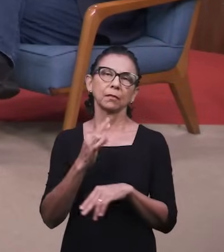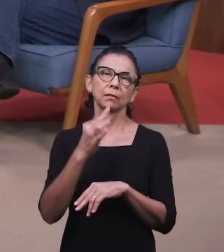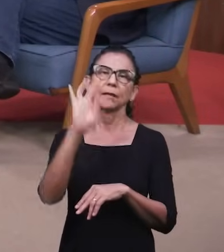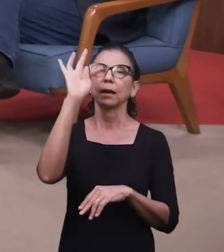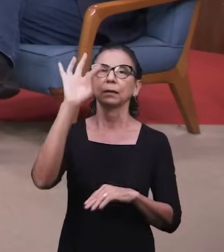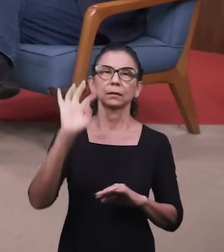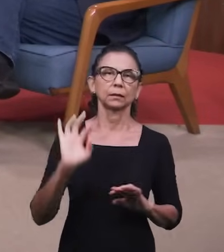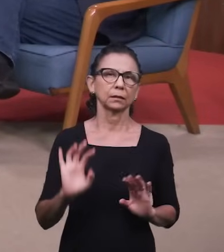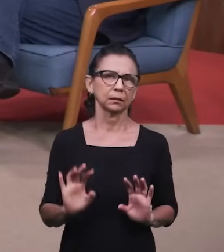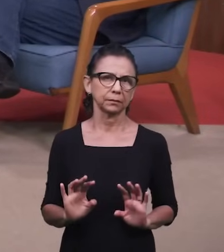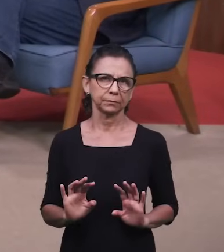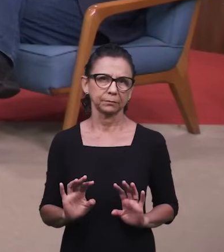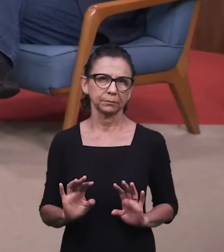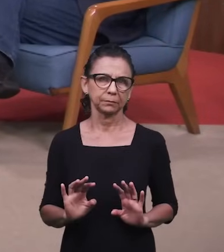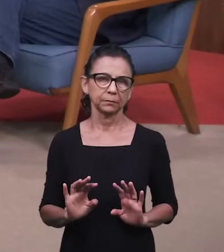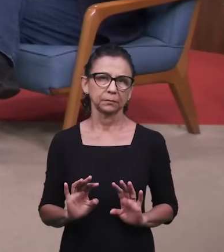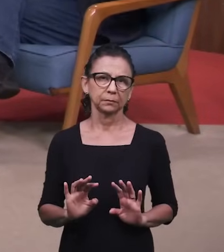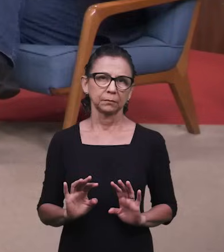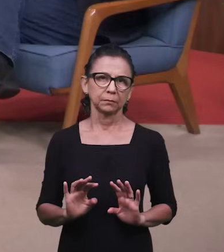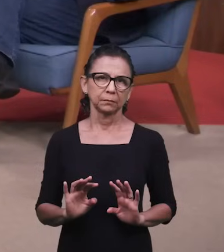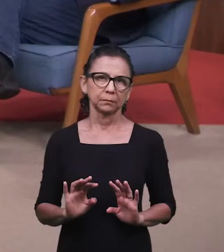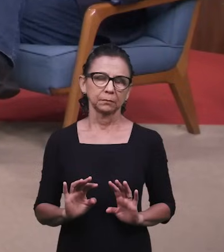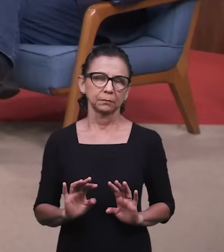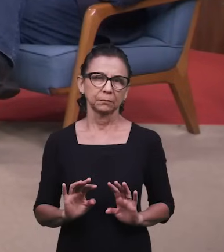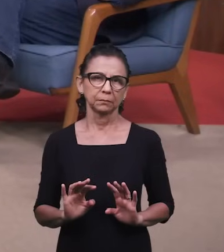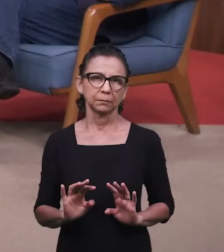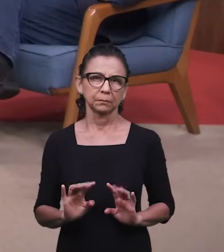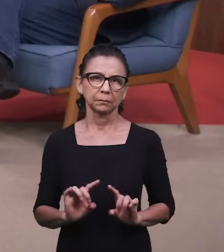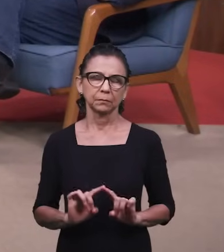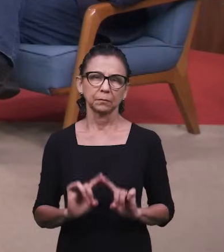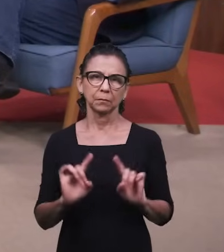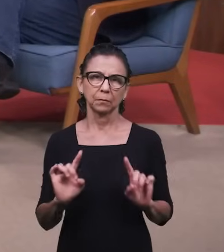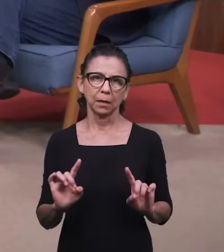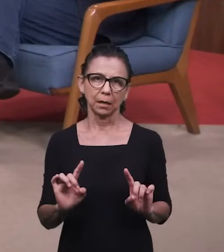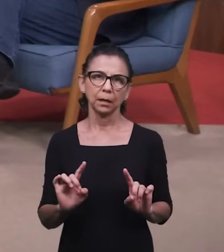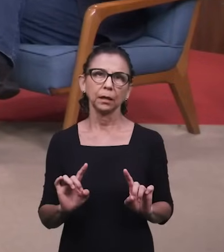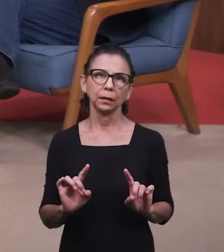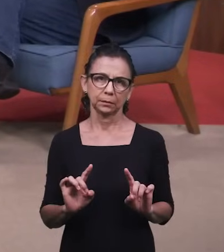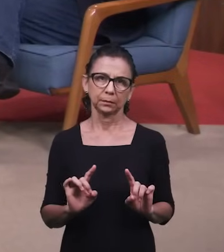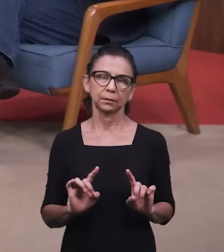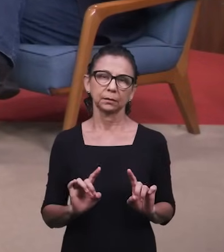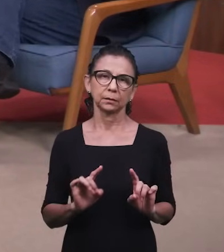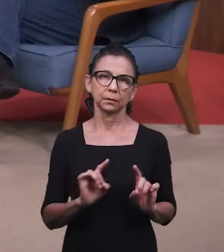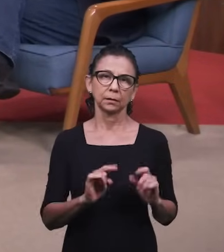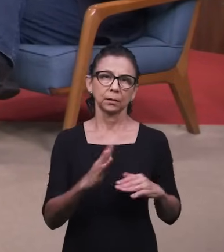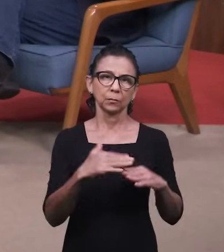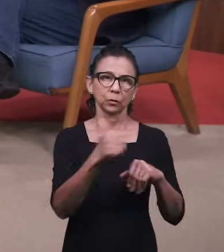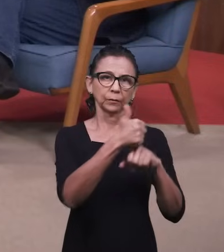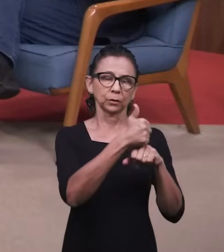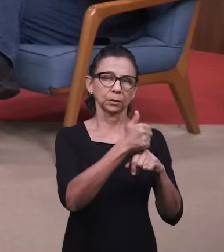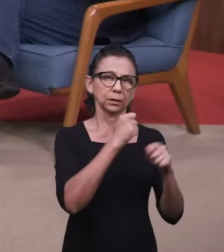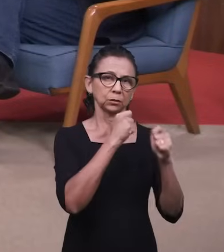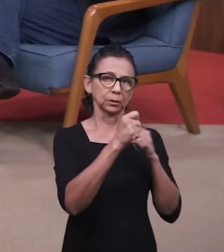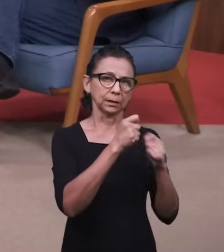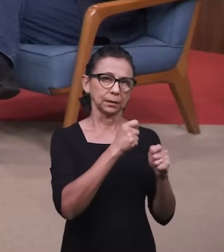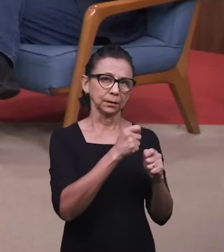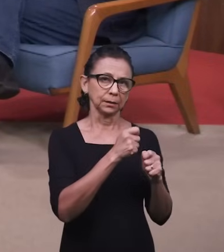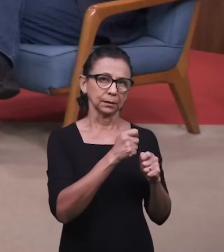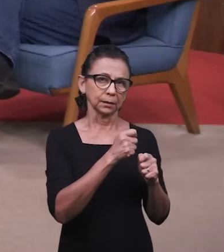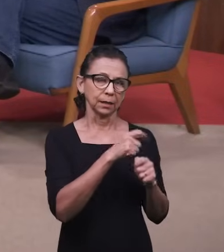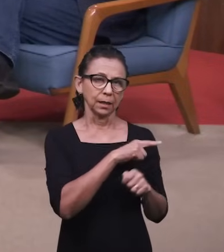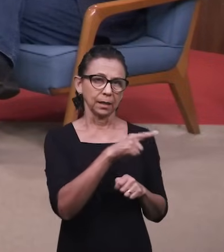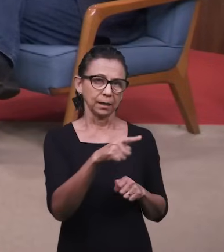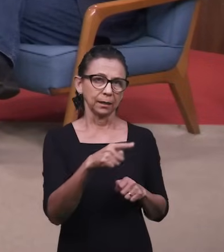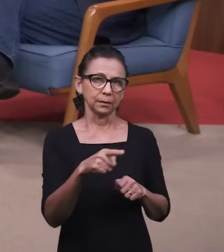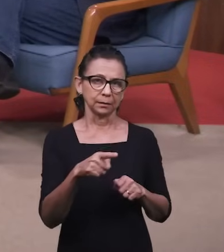tocados. Como pessoas, como profissionais, fizeram muito bem o trabalho deles. Mas como pessoas, como necessitados, eles